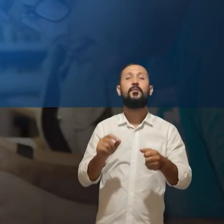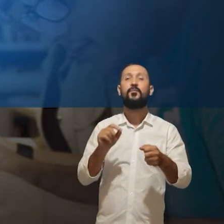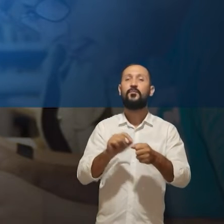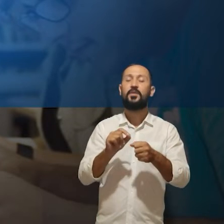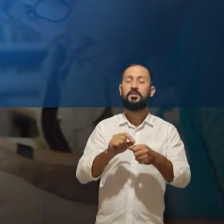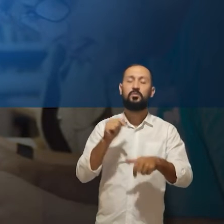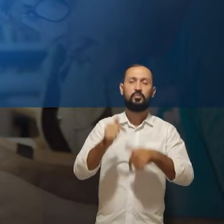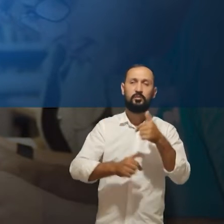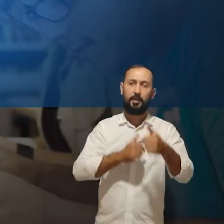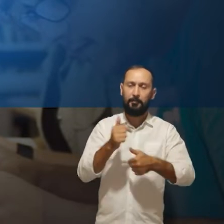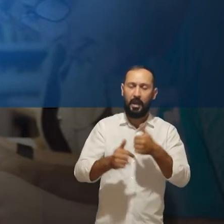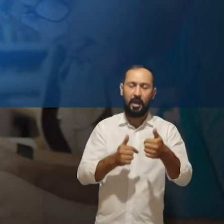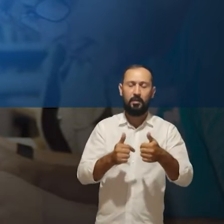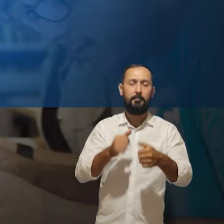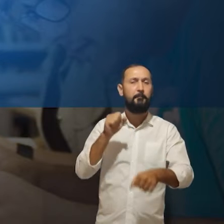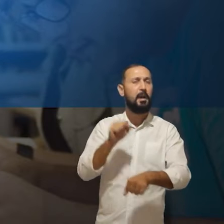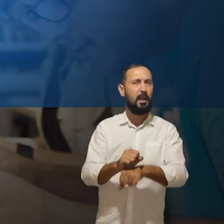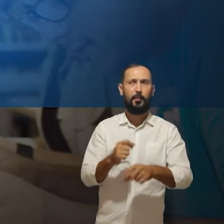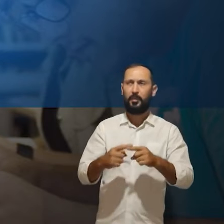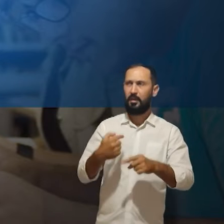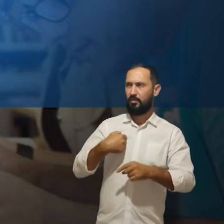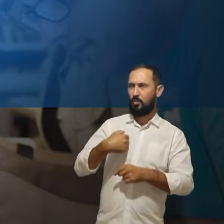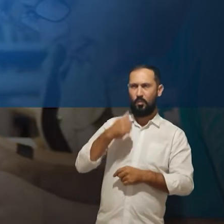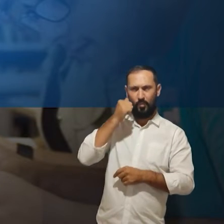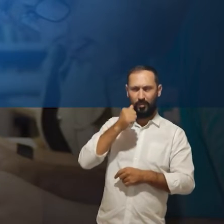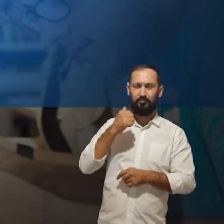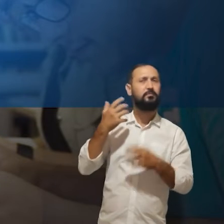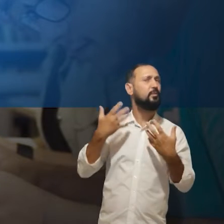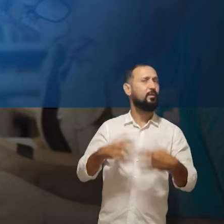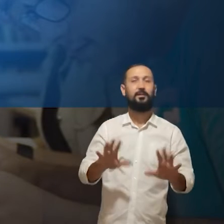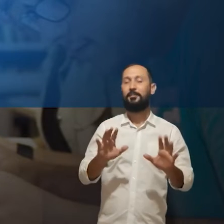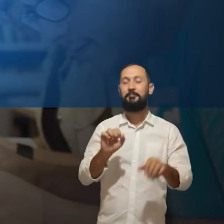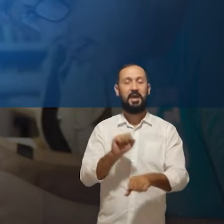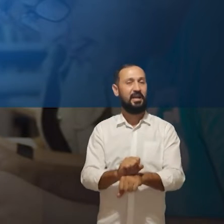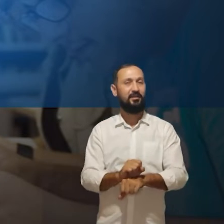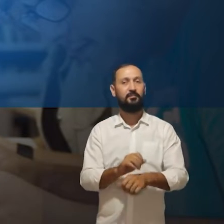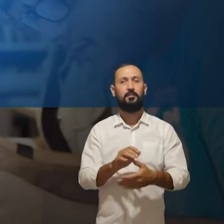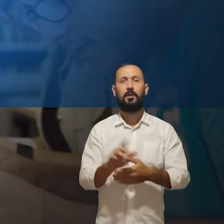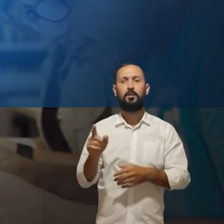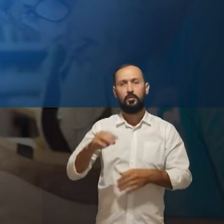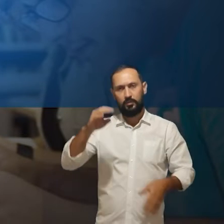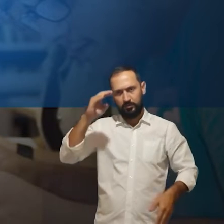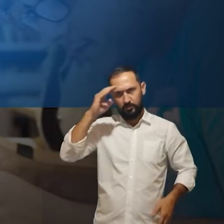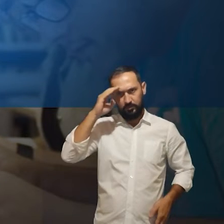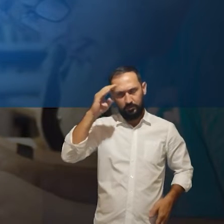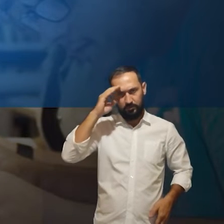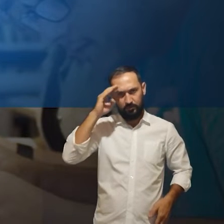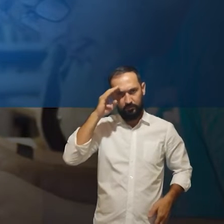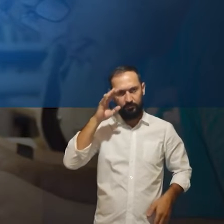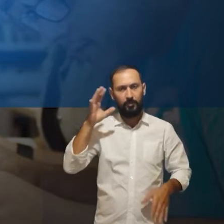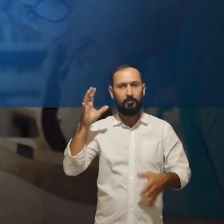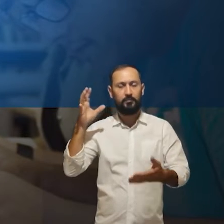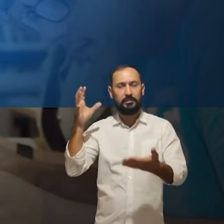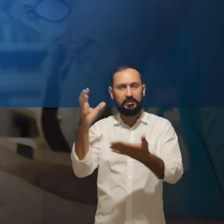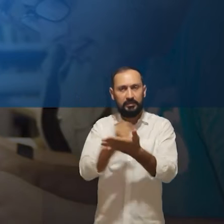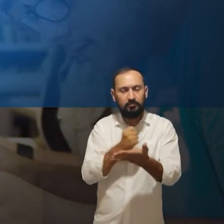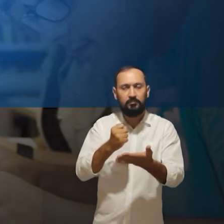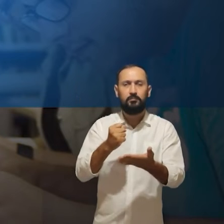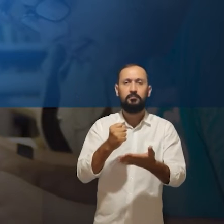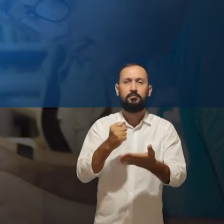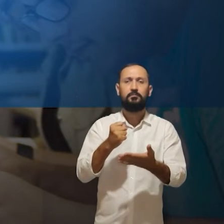deixar de realizar as suas atividades pelo fato de ser mulher. Então, o exército paraguaio deteve